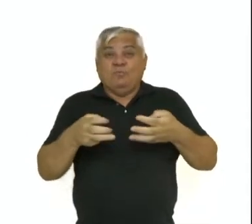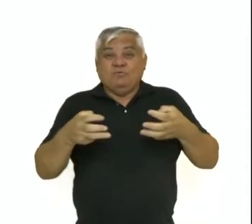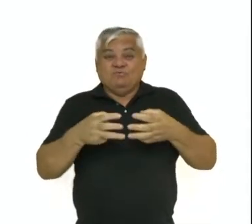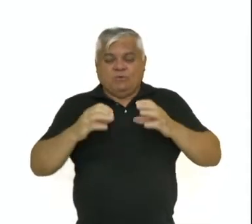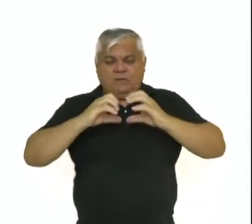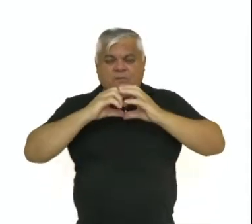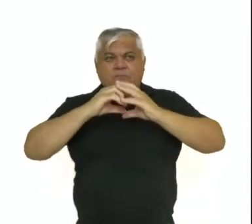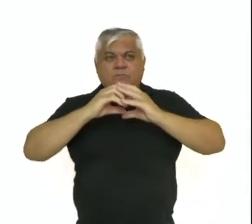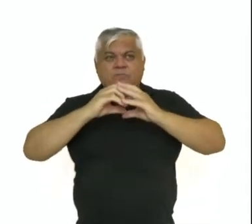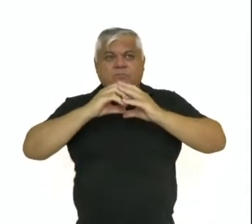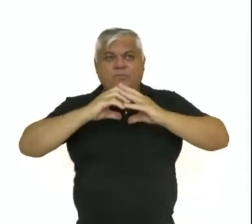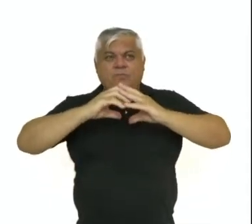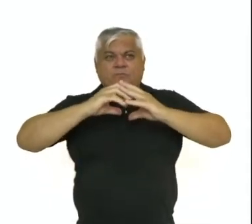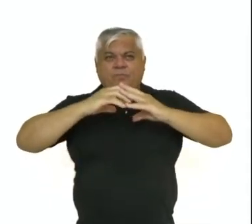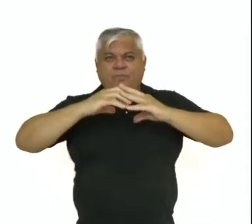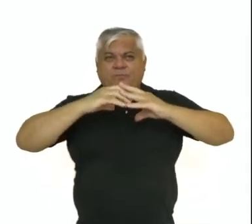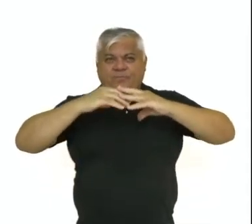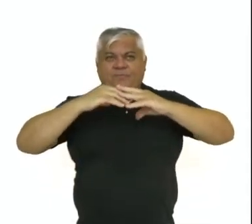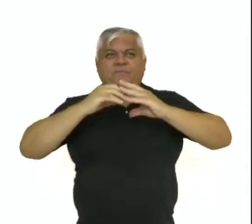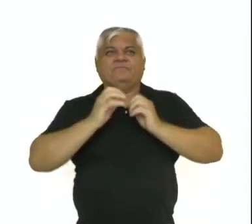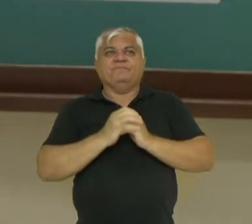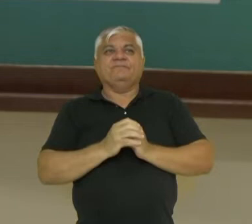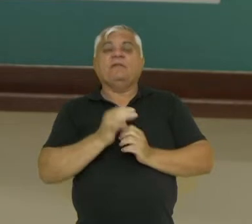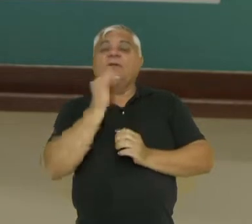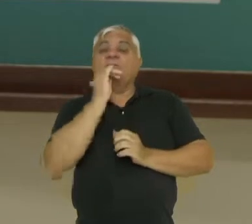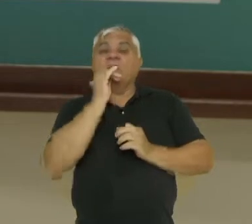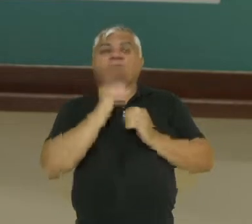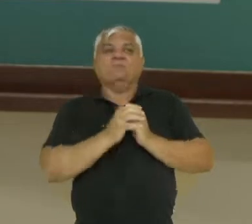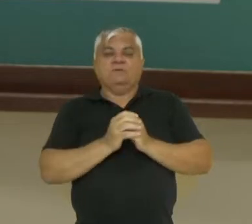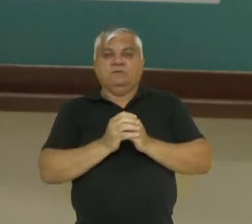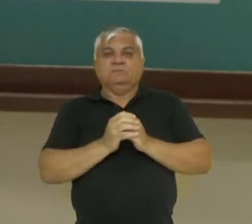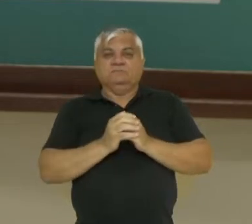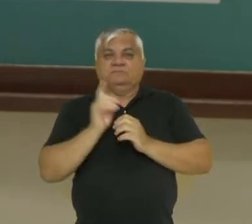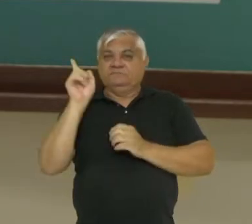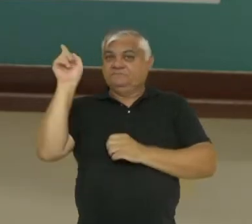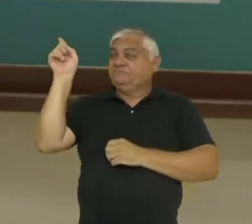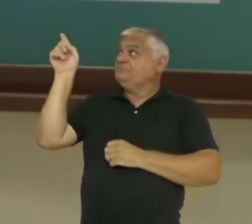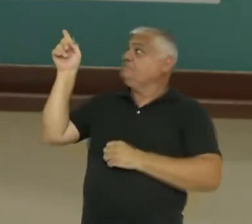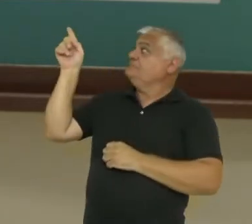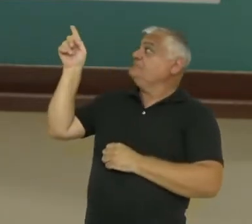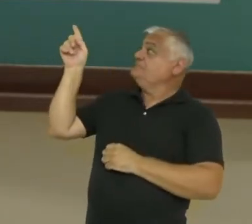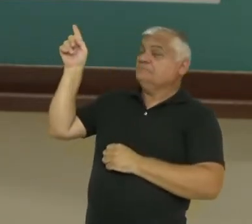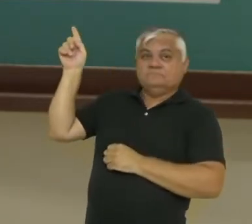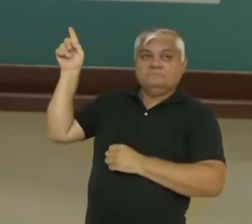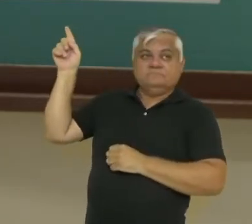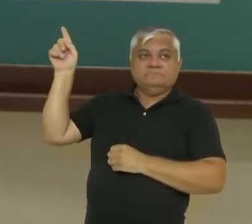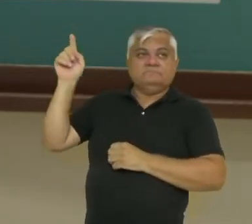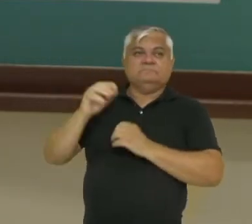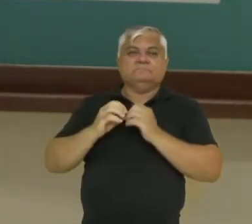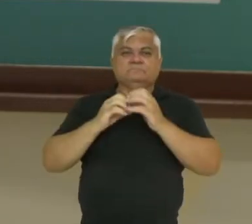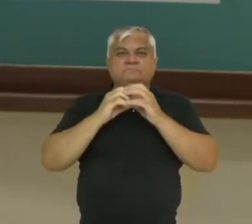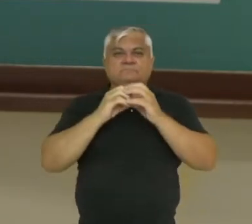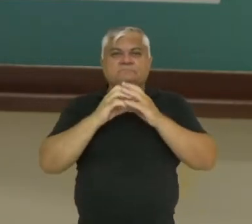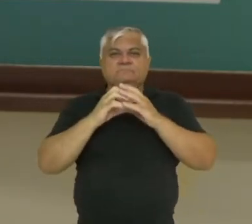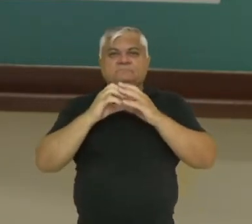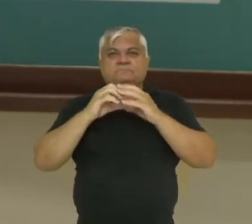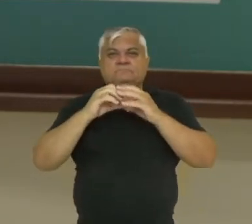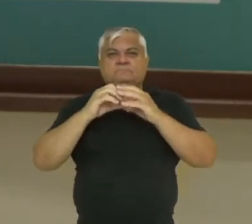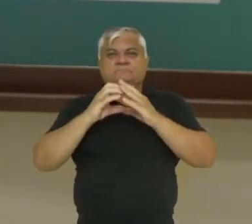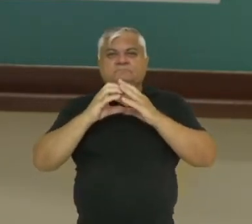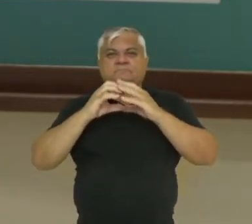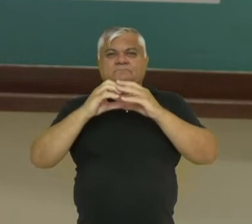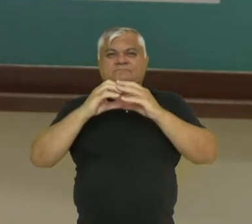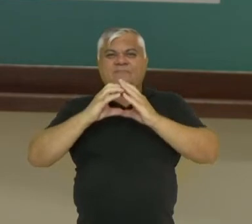dessa musculatura uterina. Então, o que vai acontecer? Aqui o útero ele vai realizando as suas contrações para